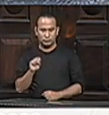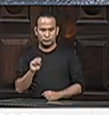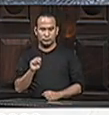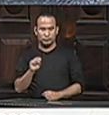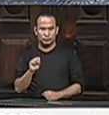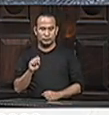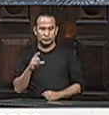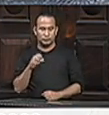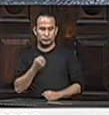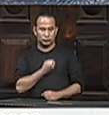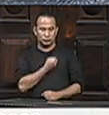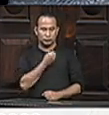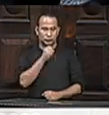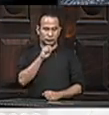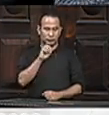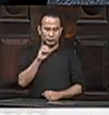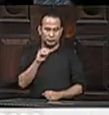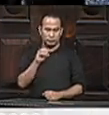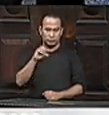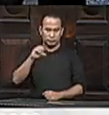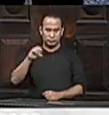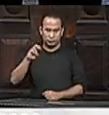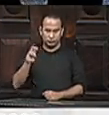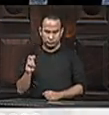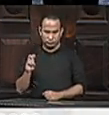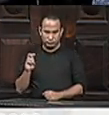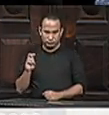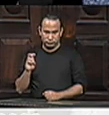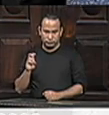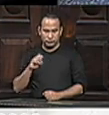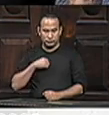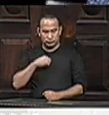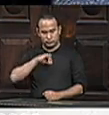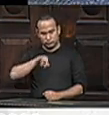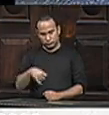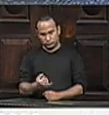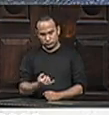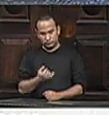observadas as condições impostas pela Lei